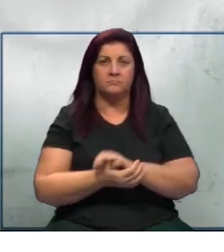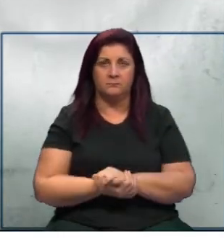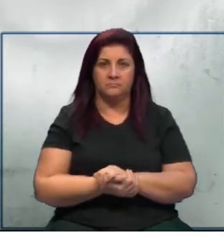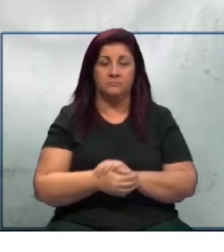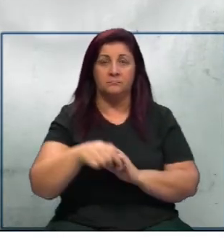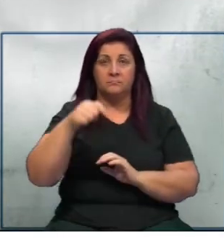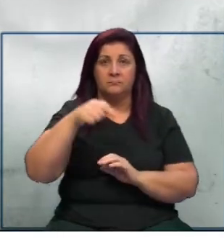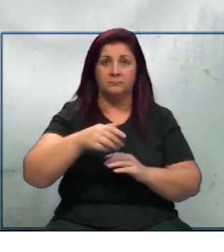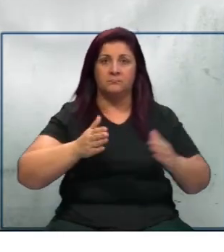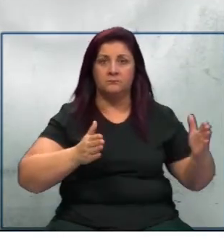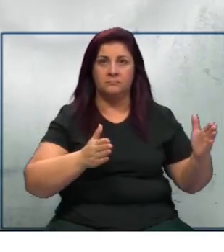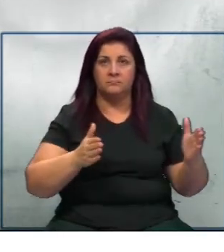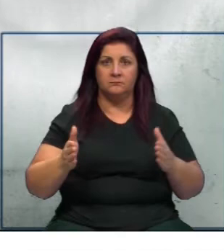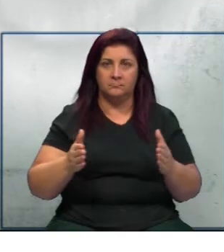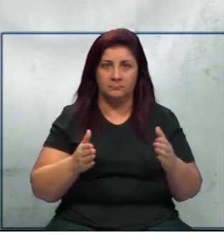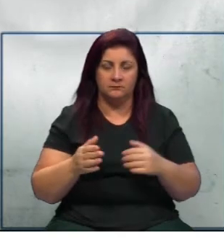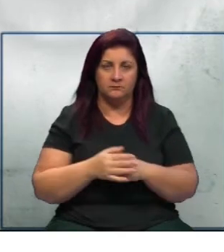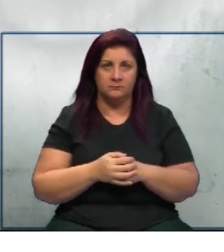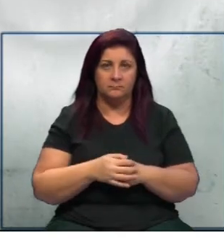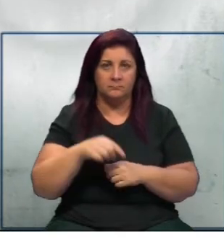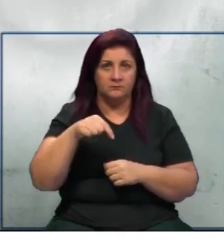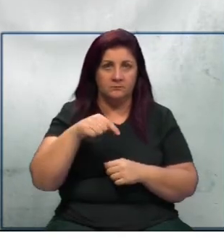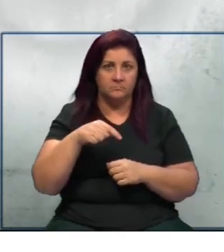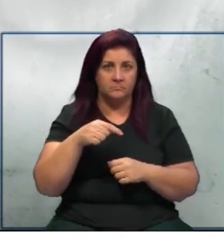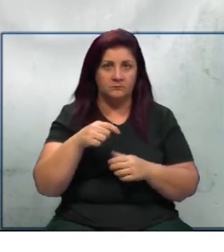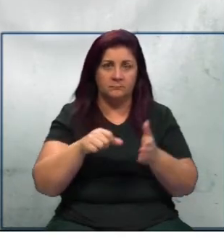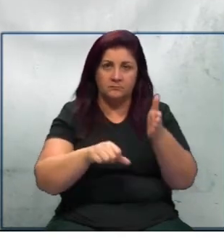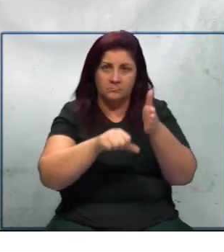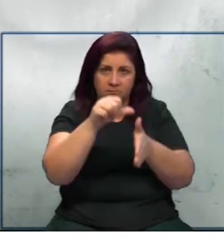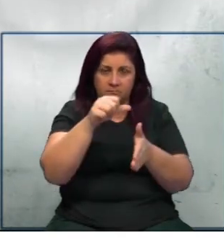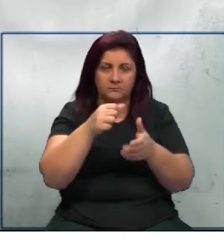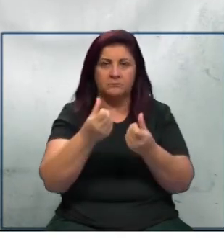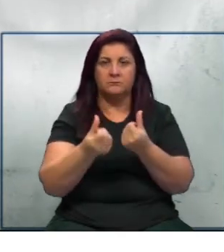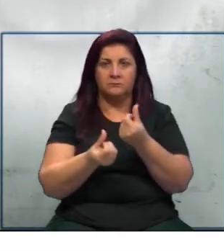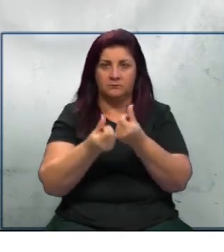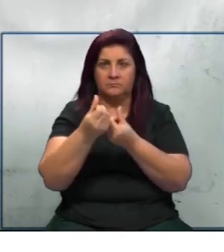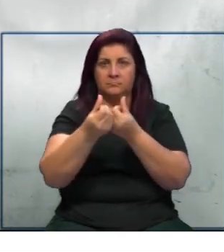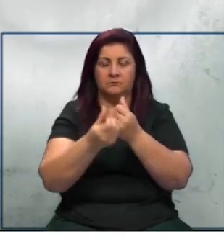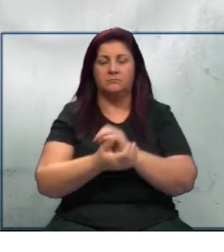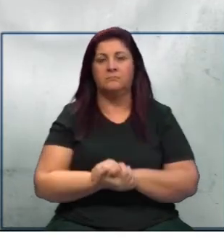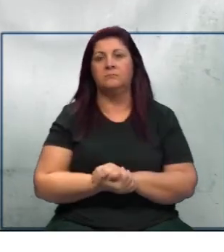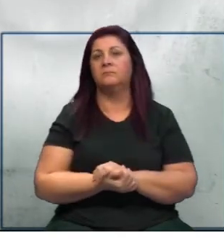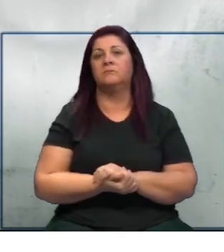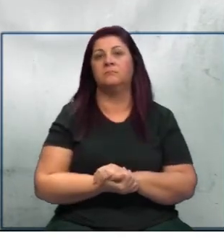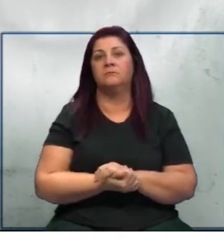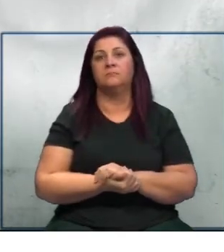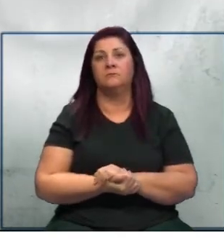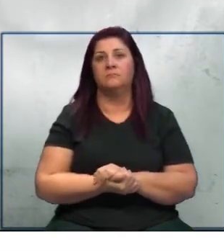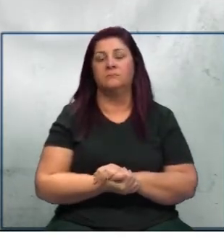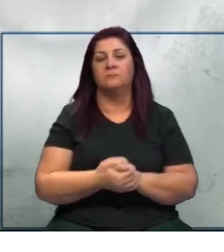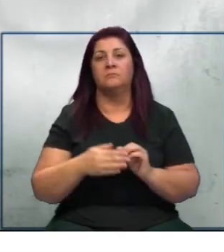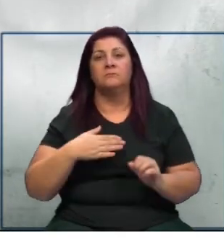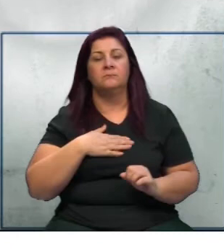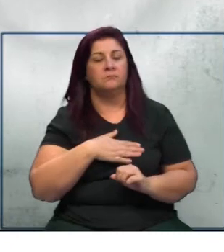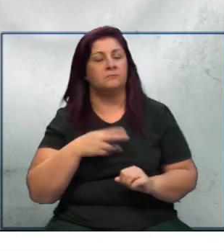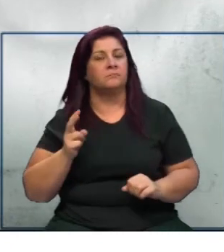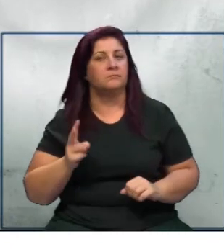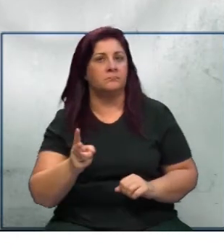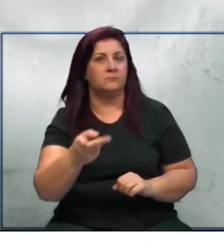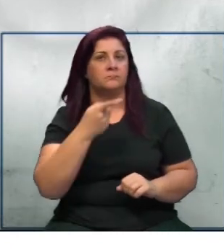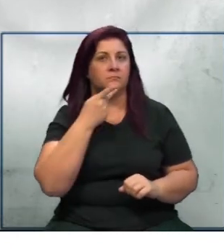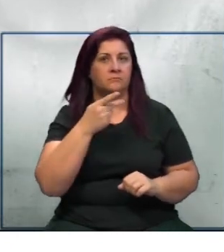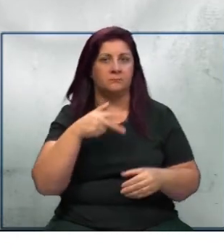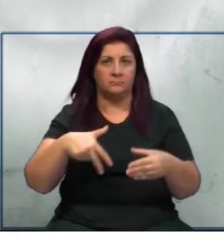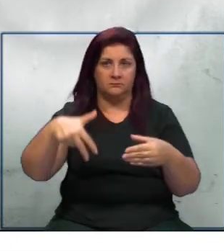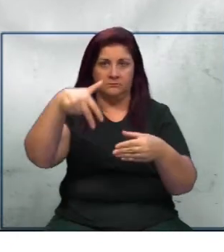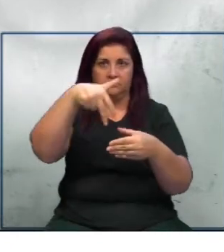nessa gestão agora, de 2018, de janeiro até agora. Gente, eu gosto sempre de falar aqui na tribuna.